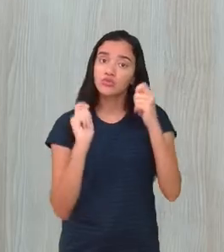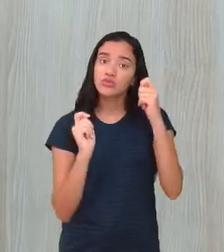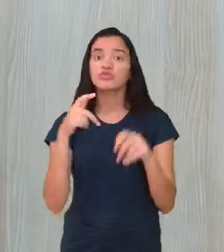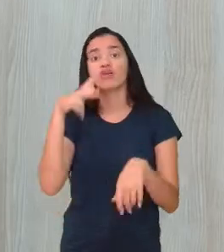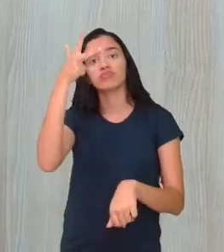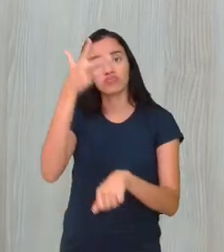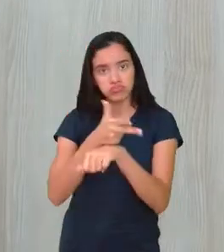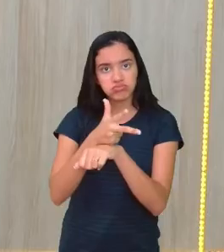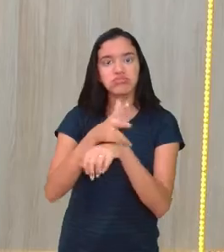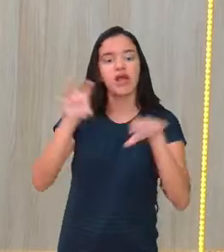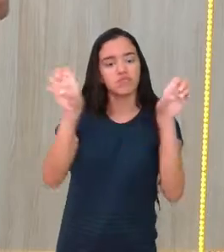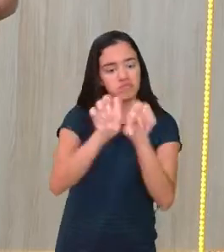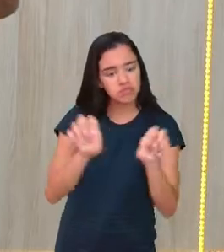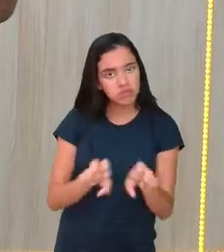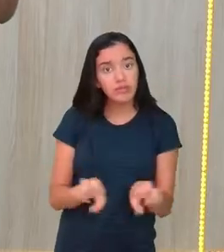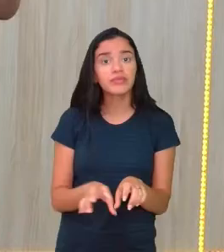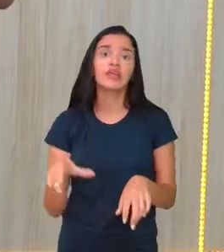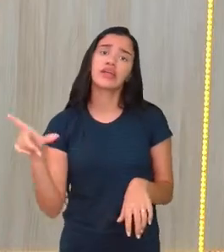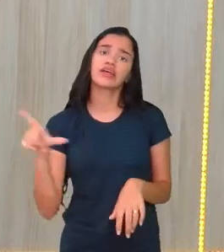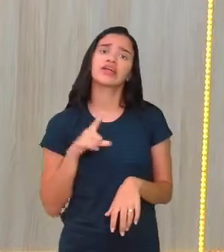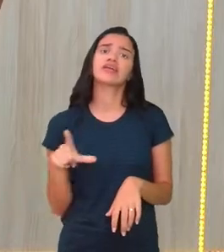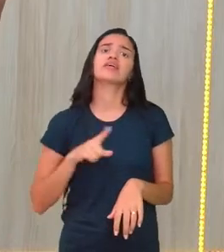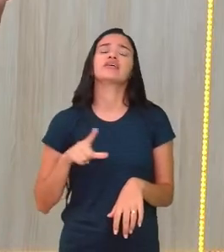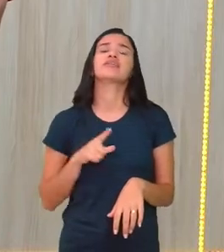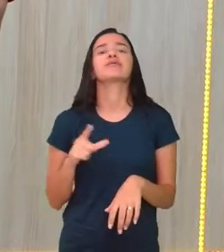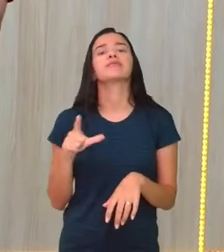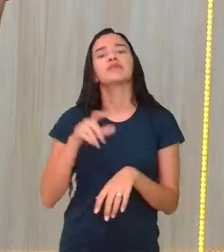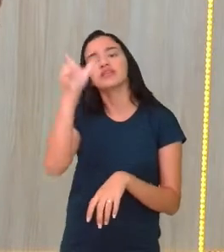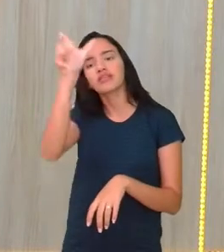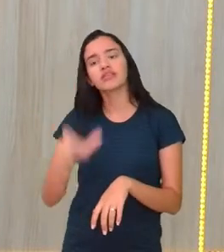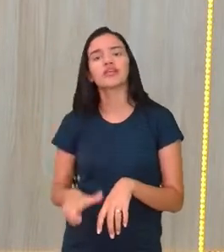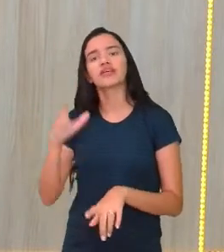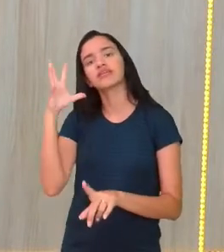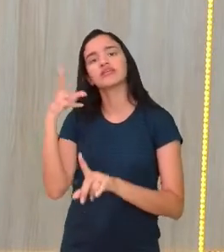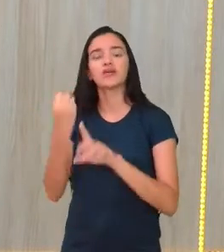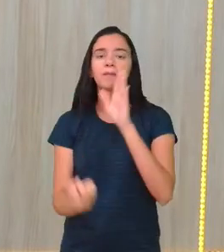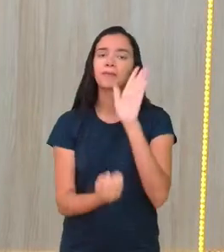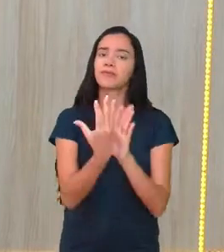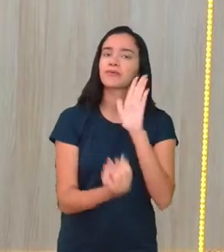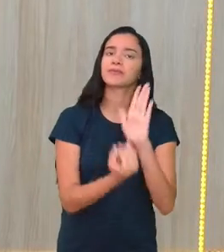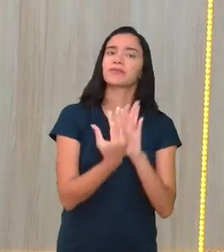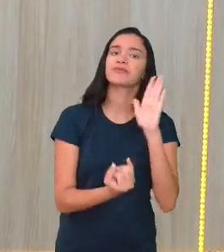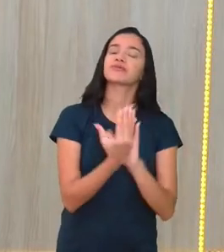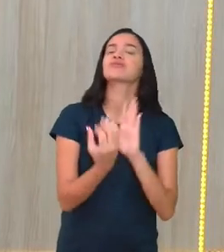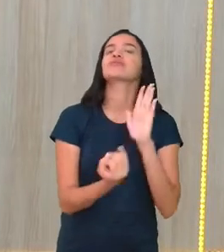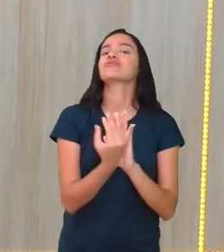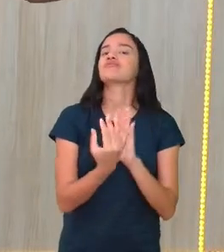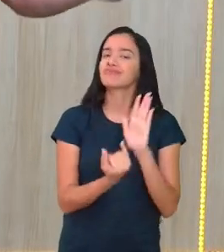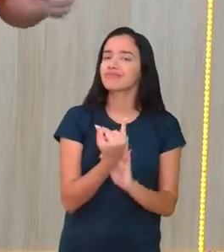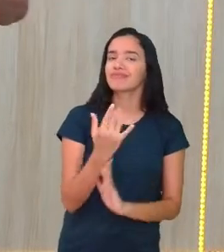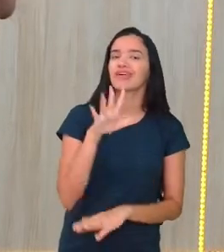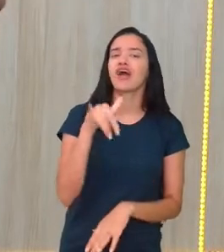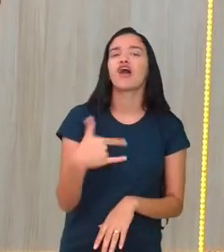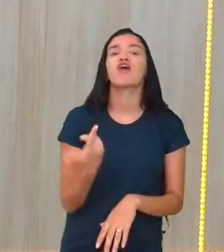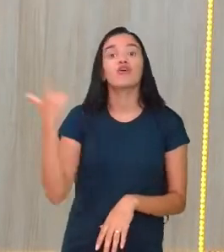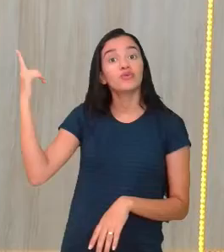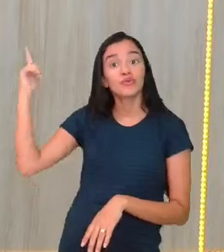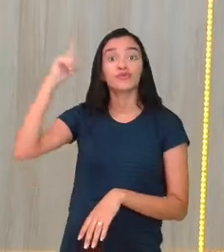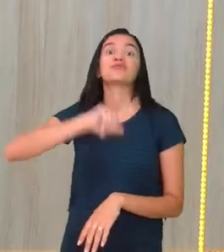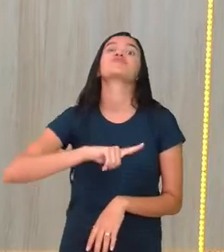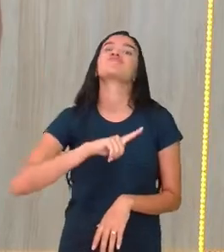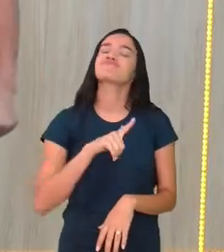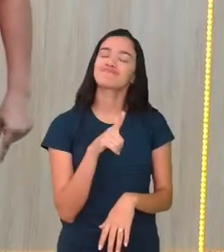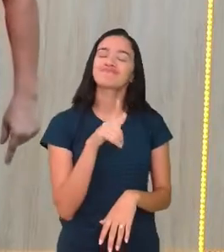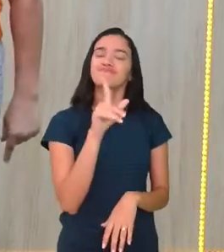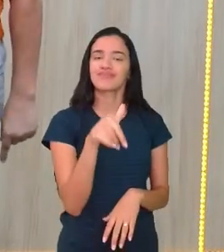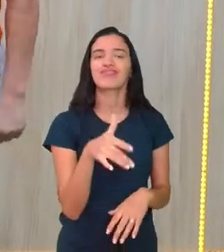Ela também é gravada. Existem também artistas que produzem música étnica. Foi uma conquista